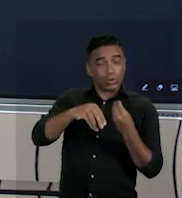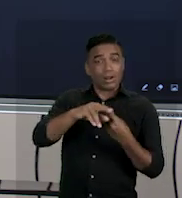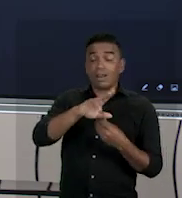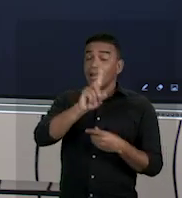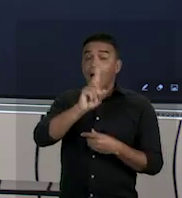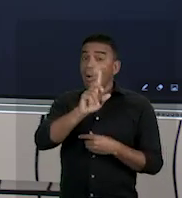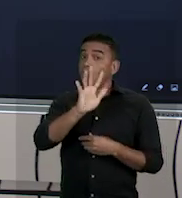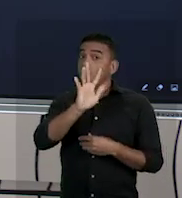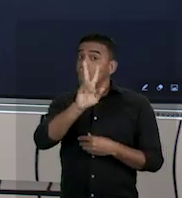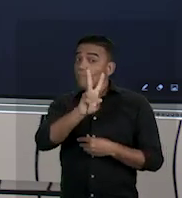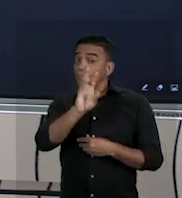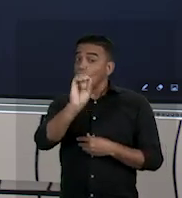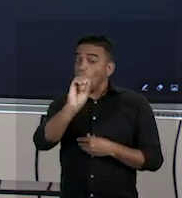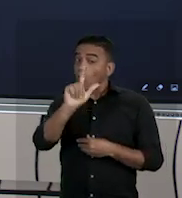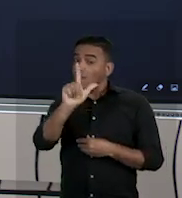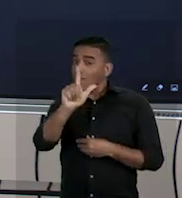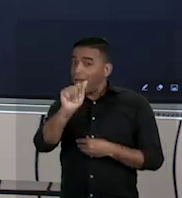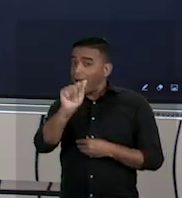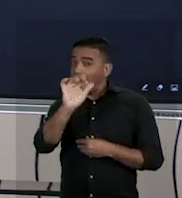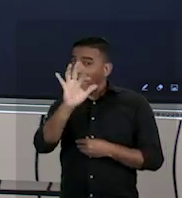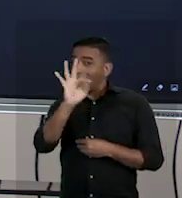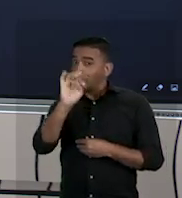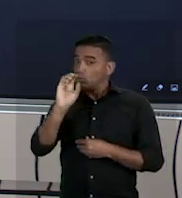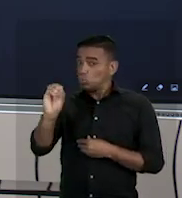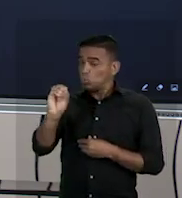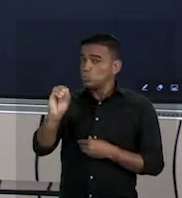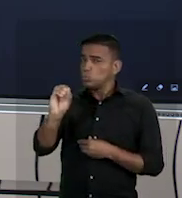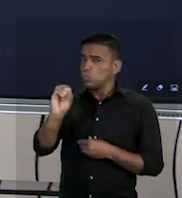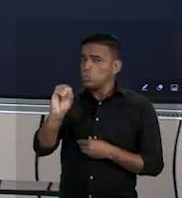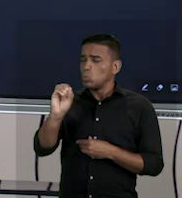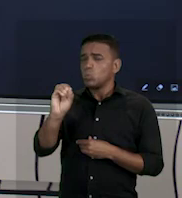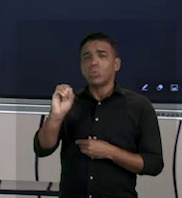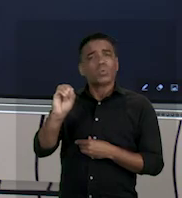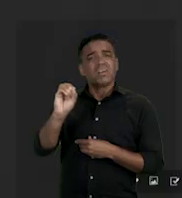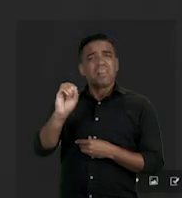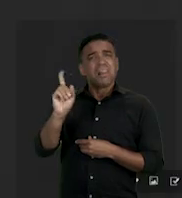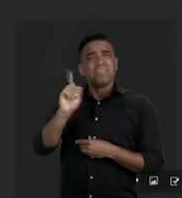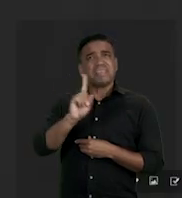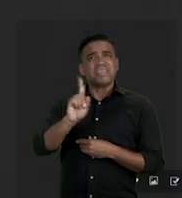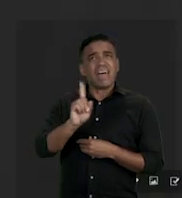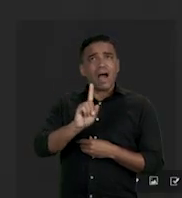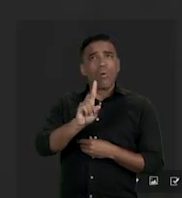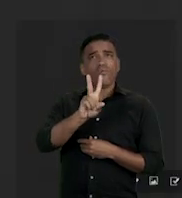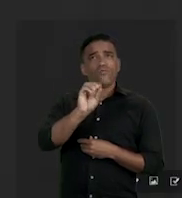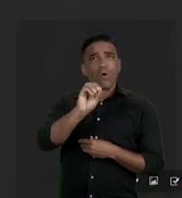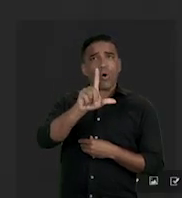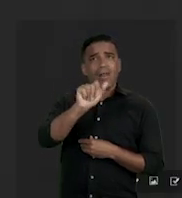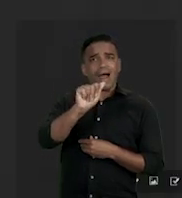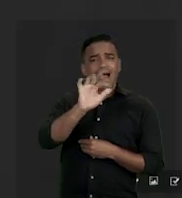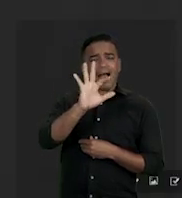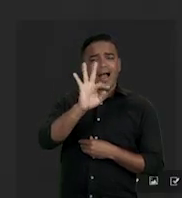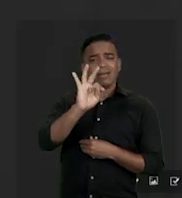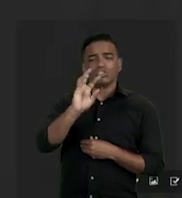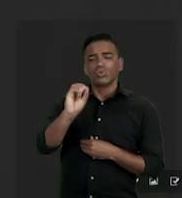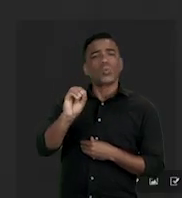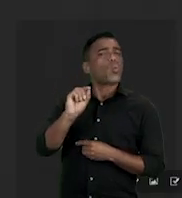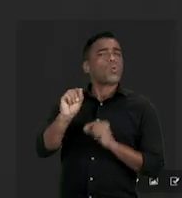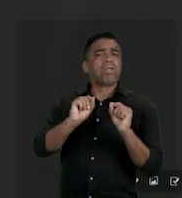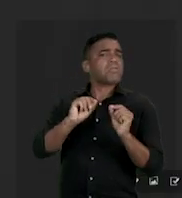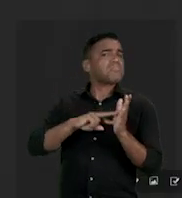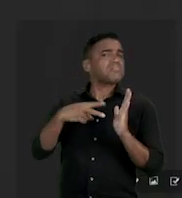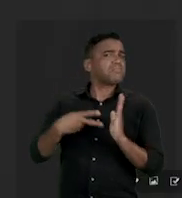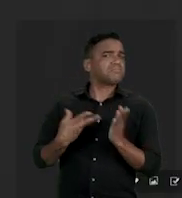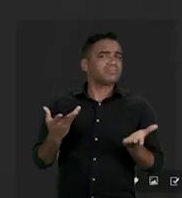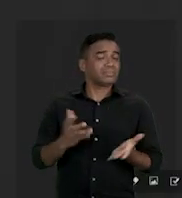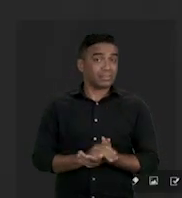aumenta a temperatura de ebulição. Bom, o que seria um soluto não volátil, afinal de contas? Imagine que eu